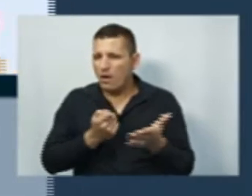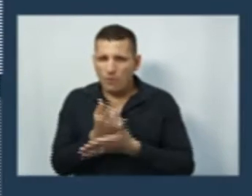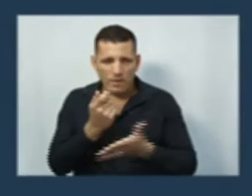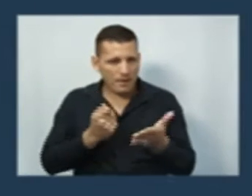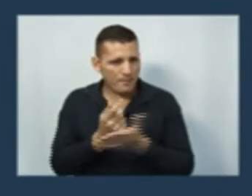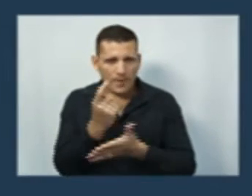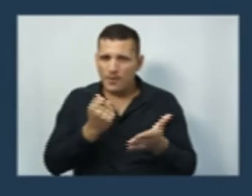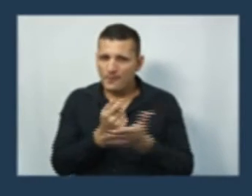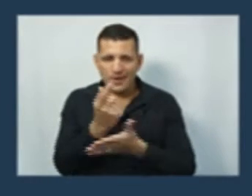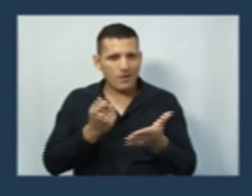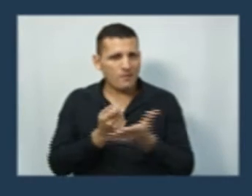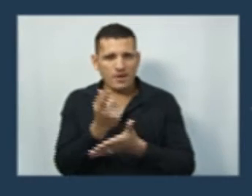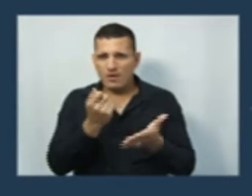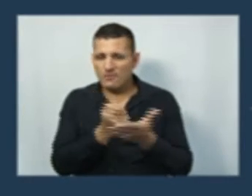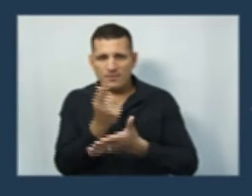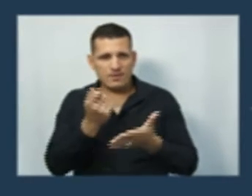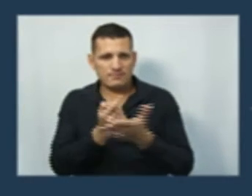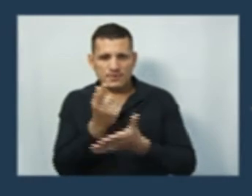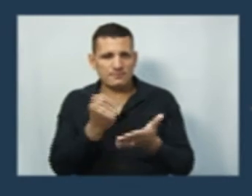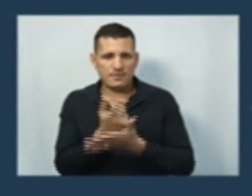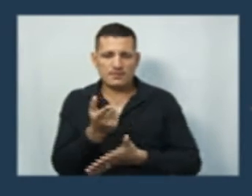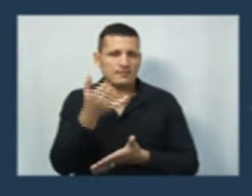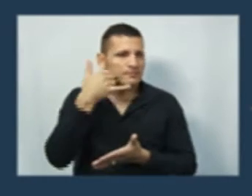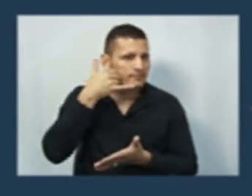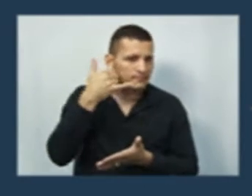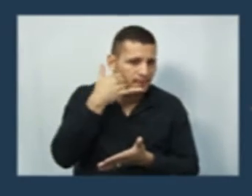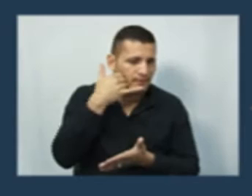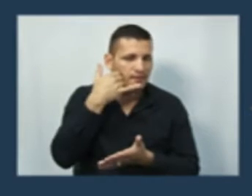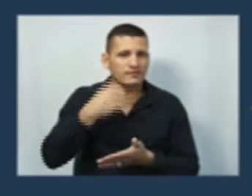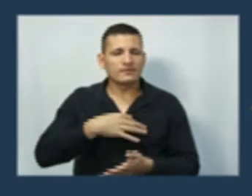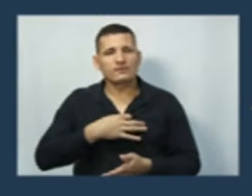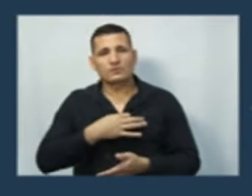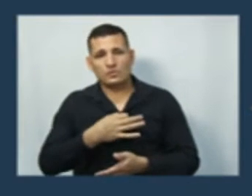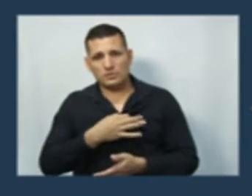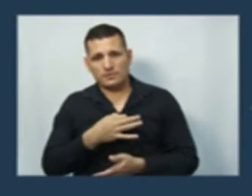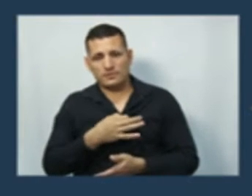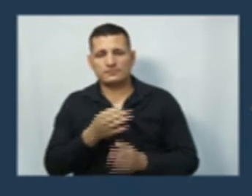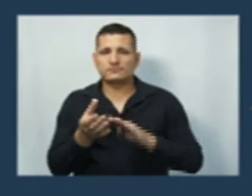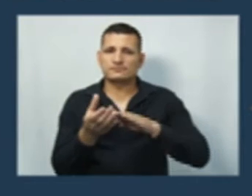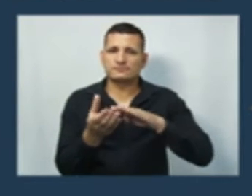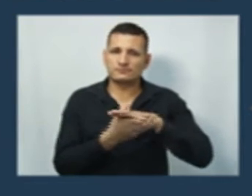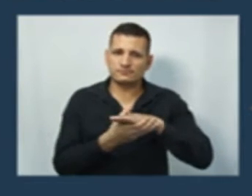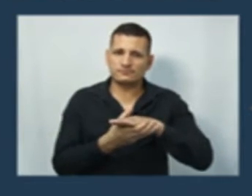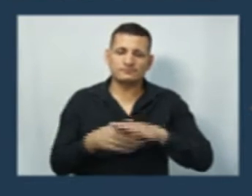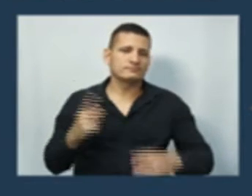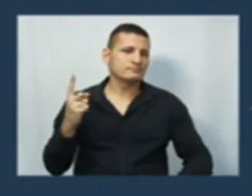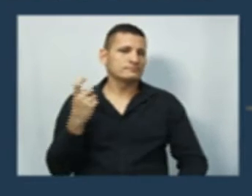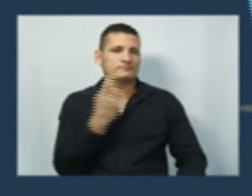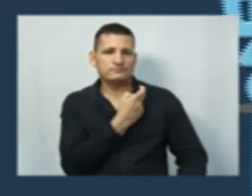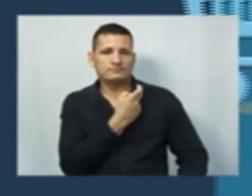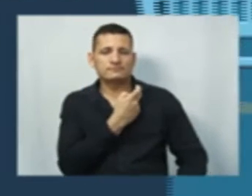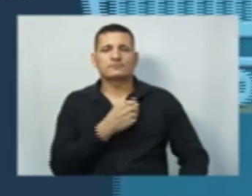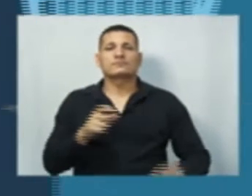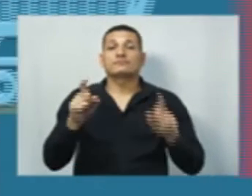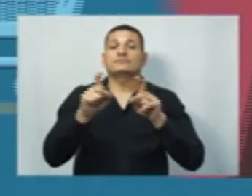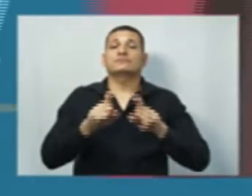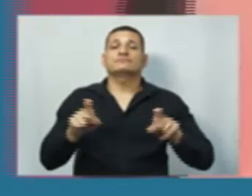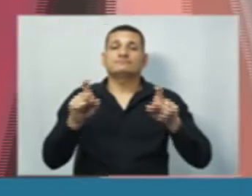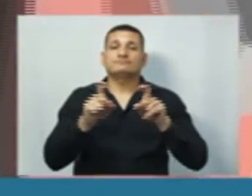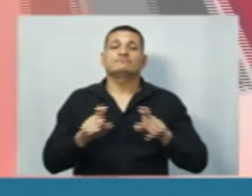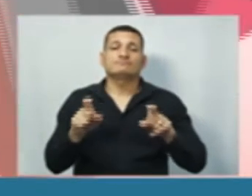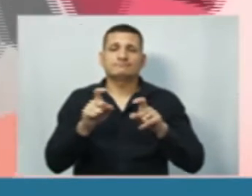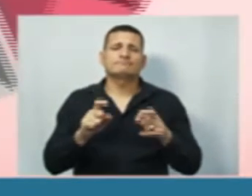desejos através das compras. Celulares, roupas, sapatos, perfumes, computadores, uma